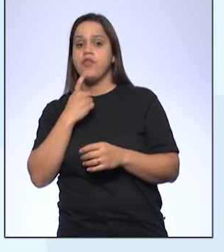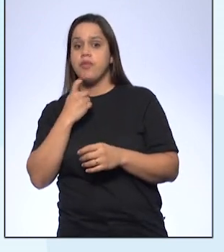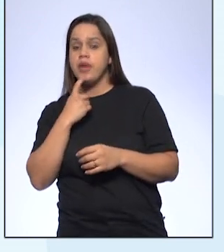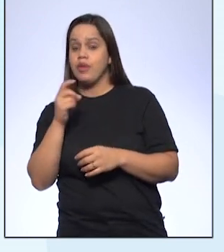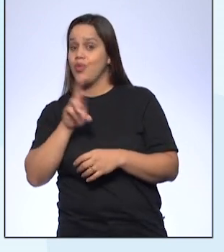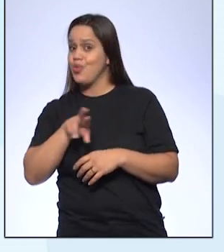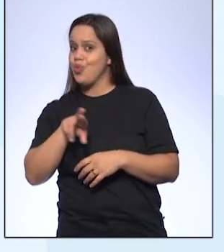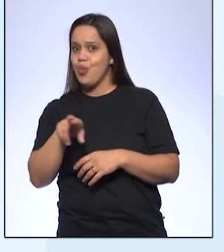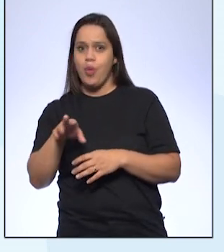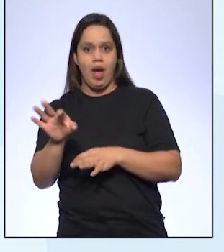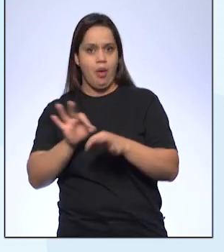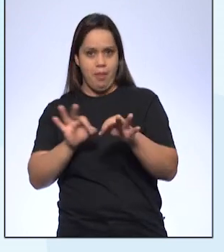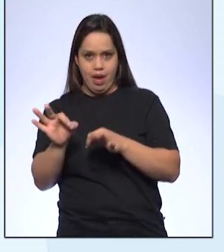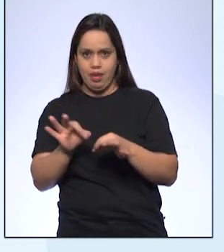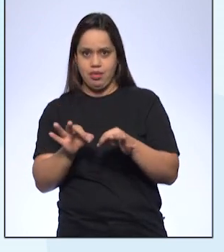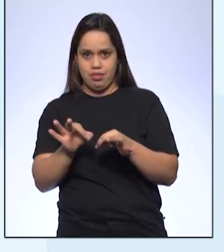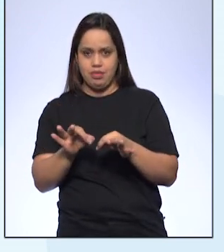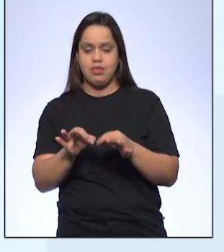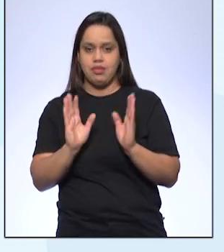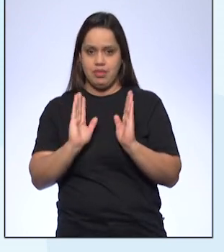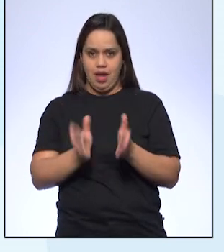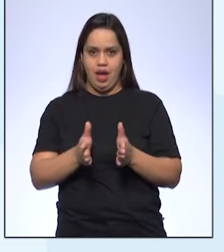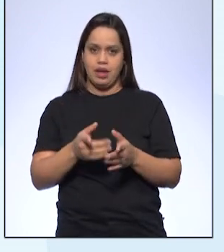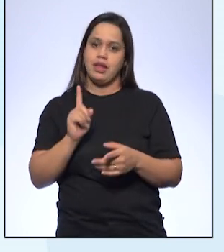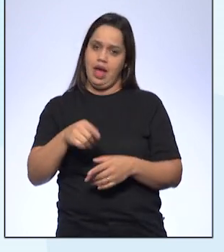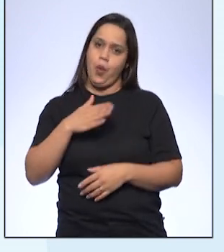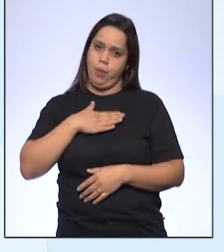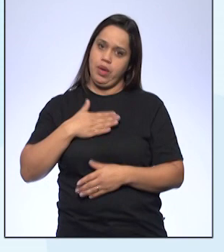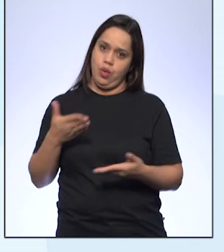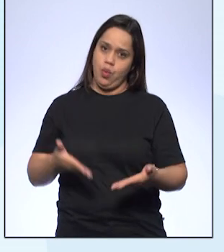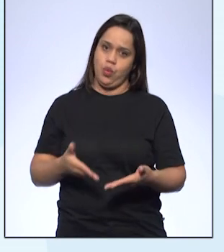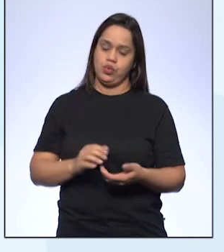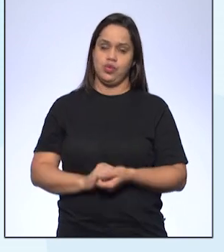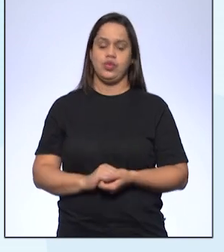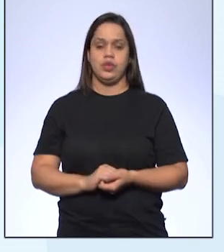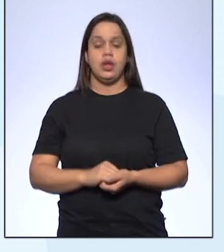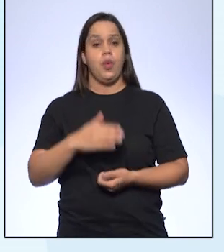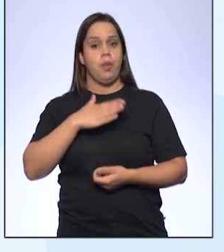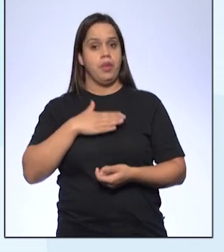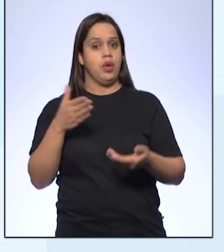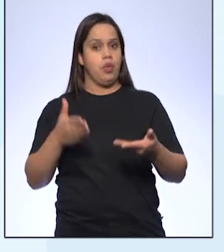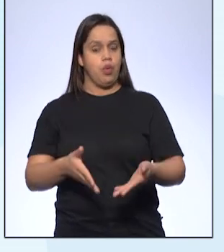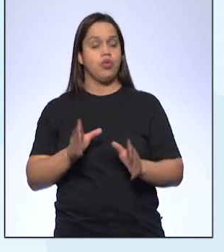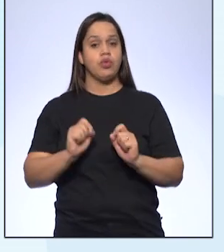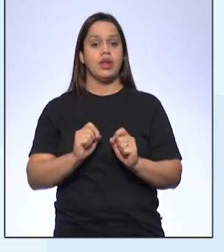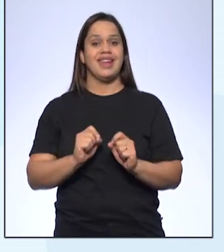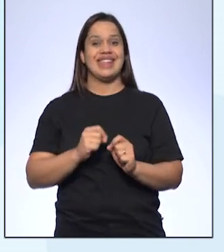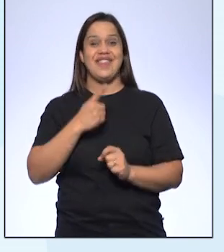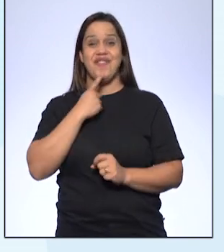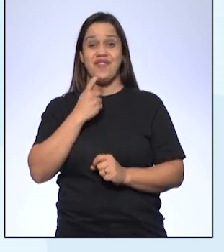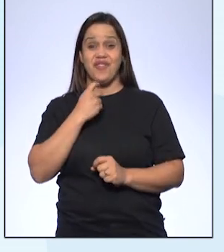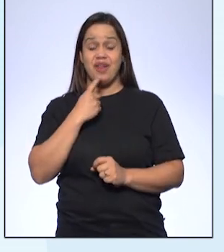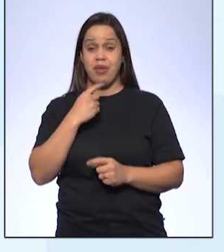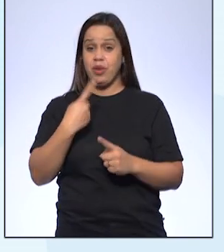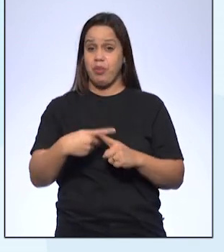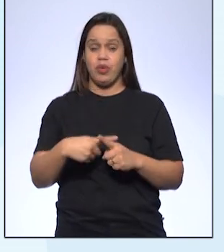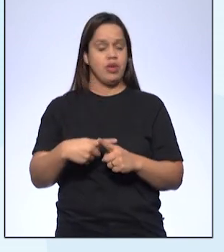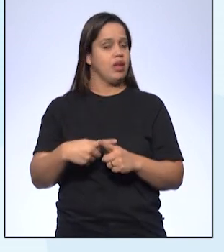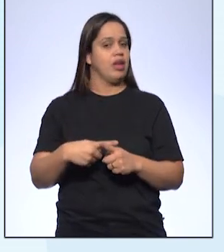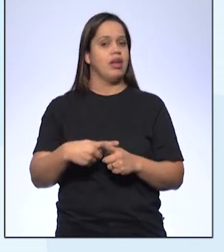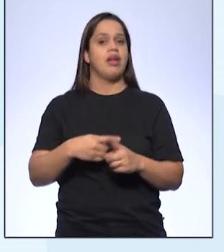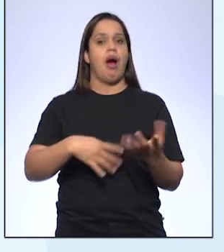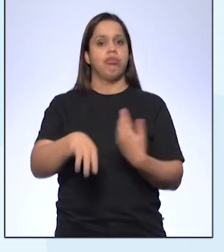não arrumado, que provavelmente deve ser o meu de hoje, tá? Então, o meu de hoje provavelmente está no vermelho lá, o não